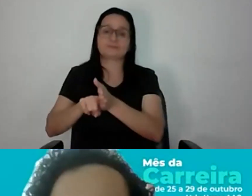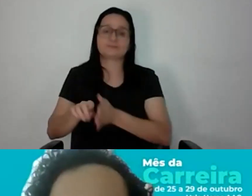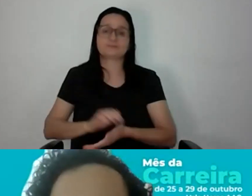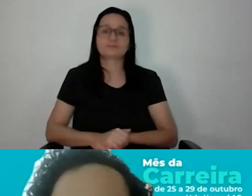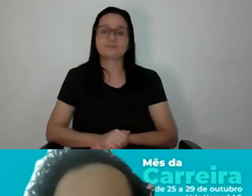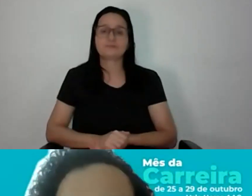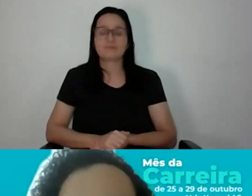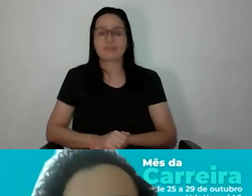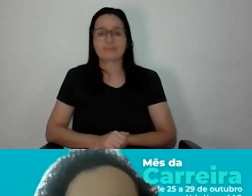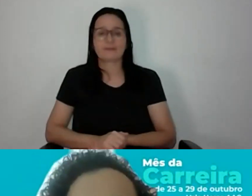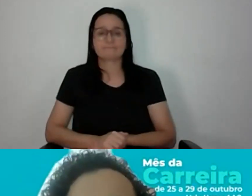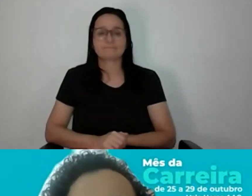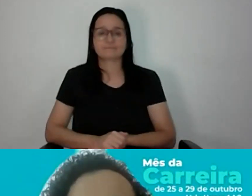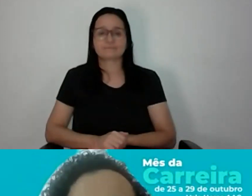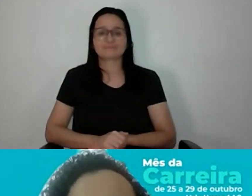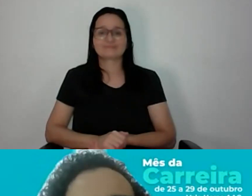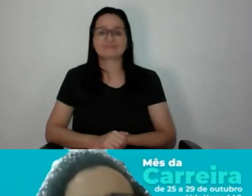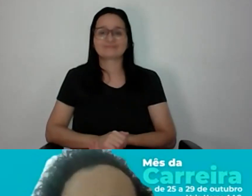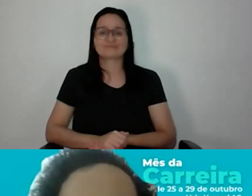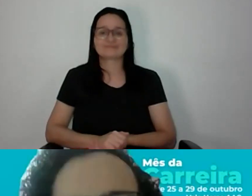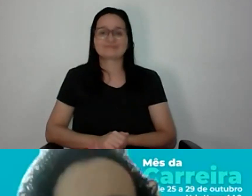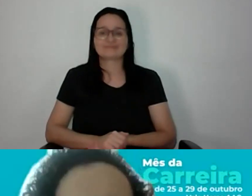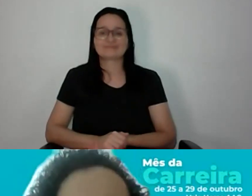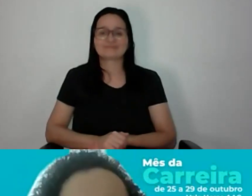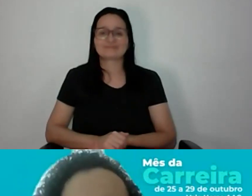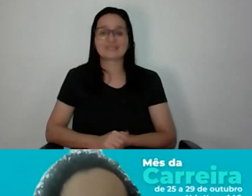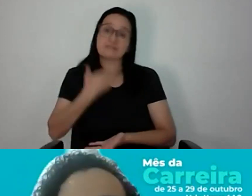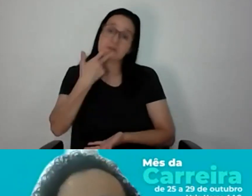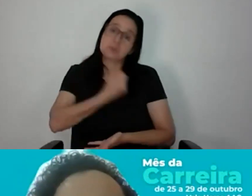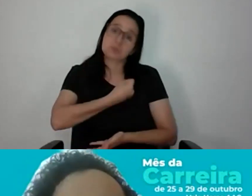colocar aí para mim? Capricha na nota de satisfação, hein? Capricha na nota.